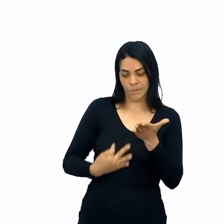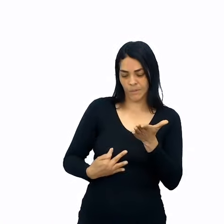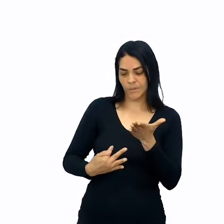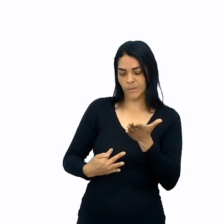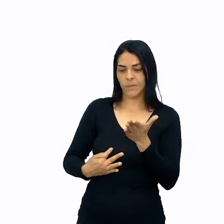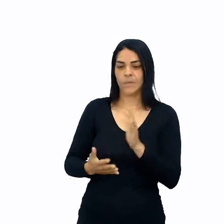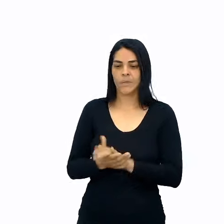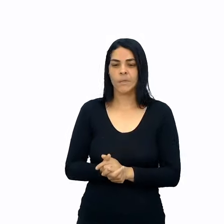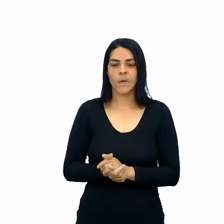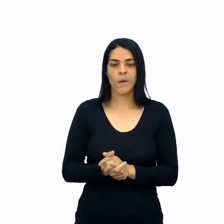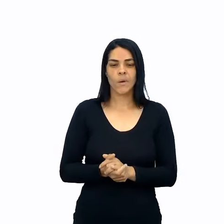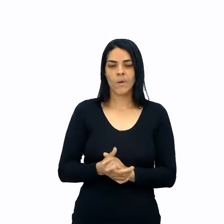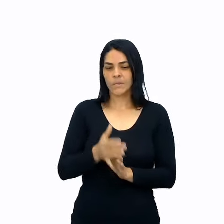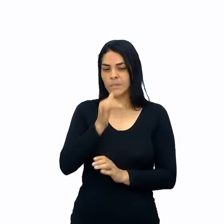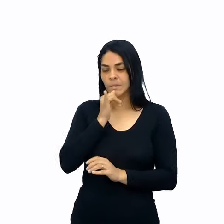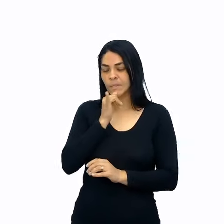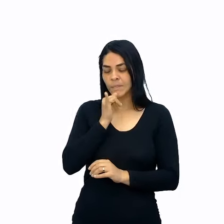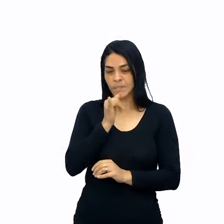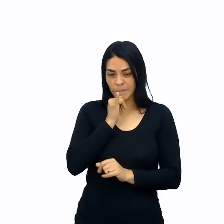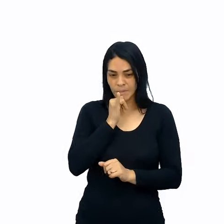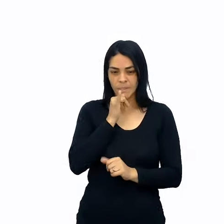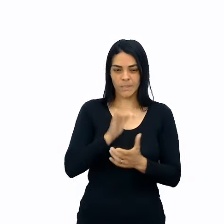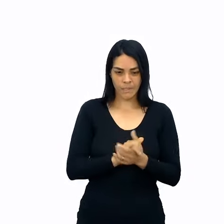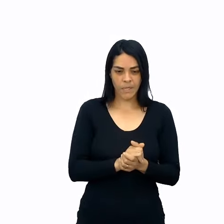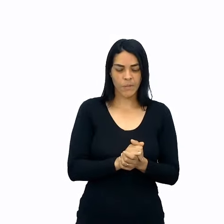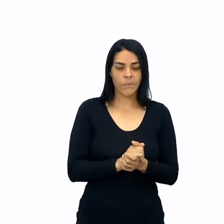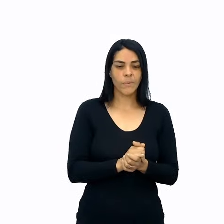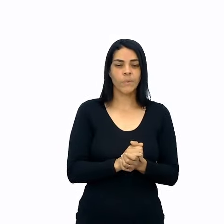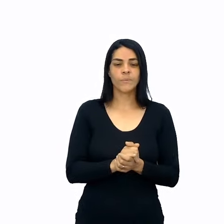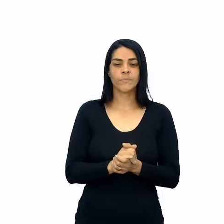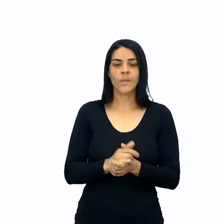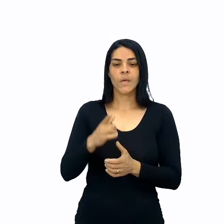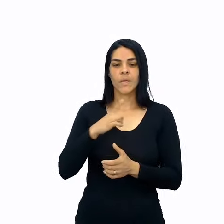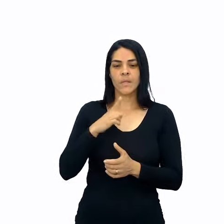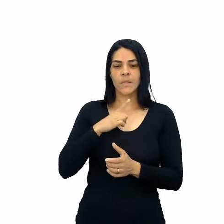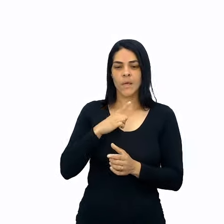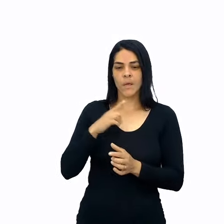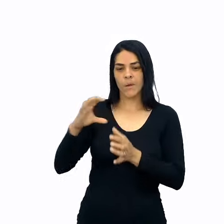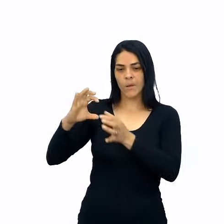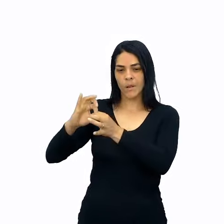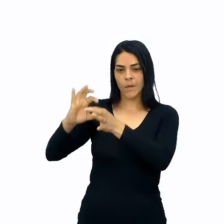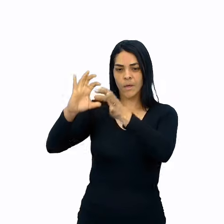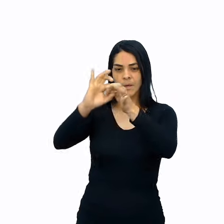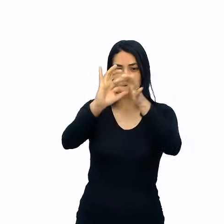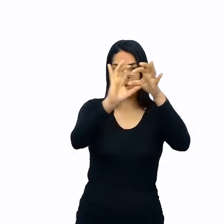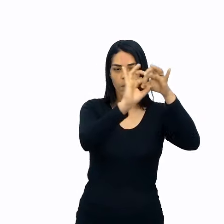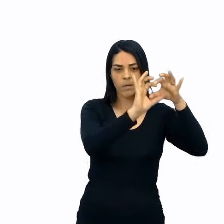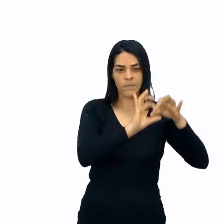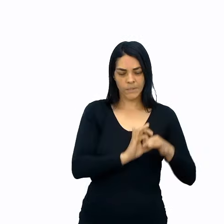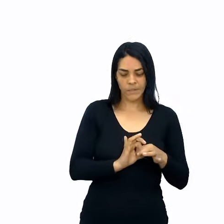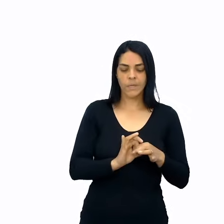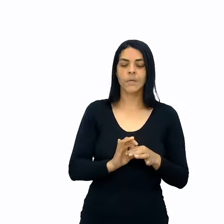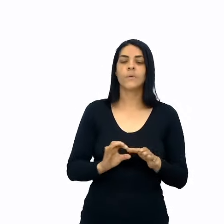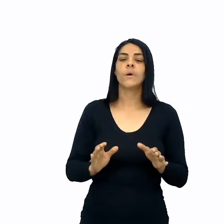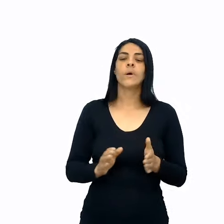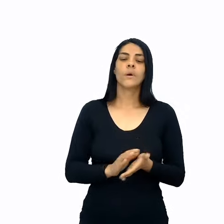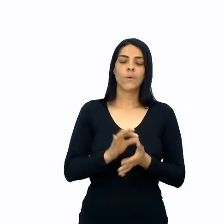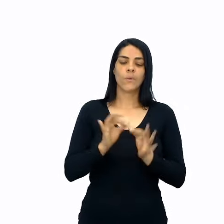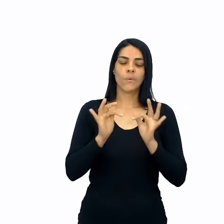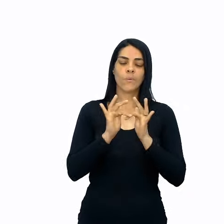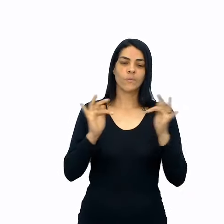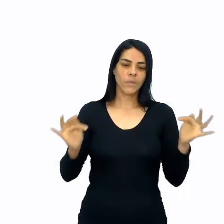formalização dos elementos que constituem, basicamente, a construção de textos orais, escritos,